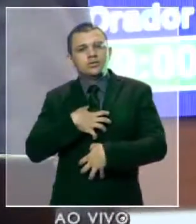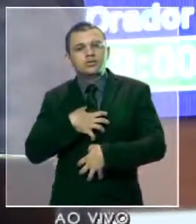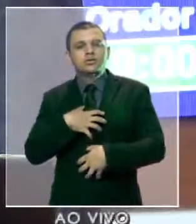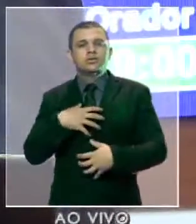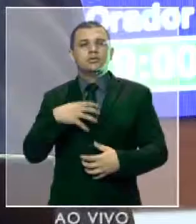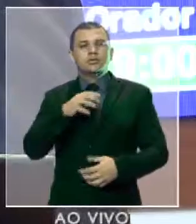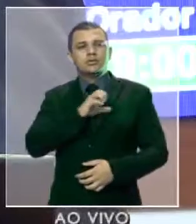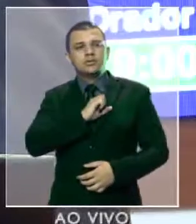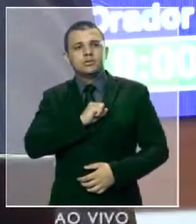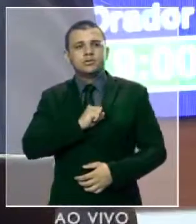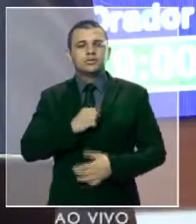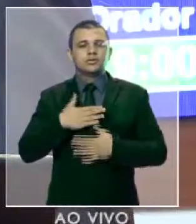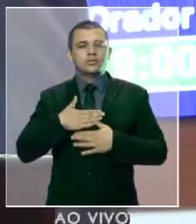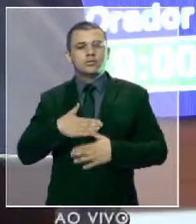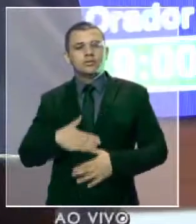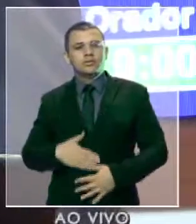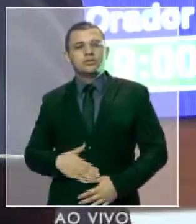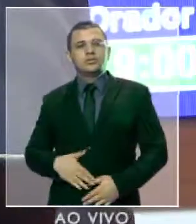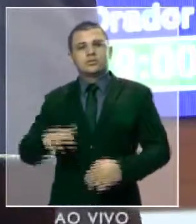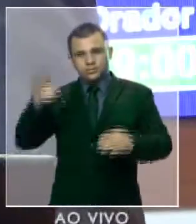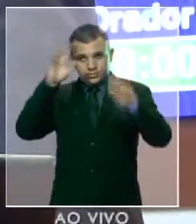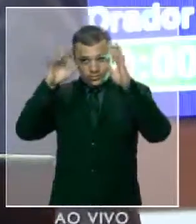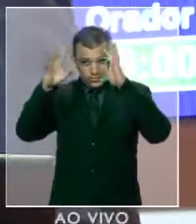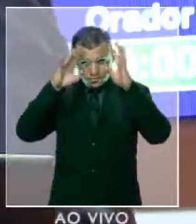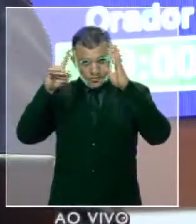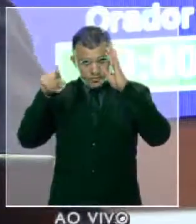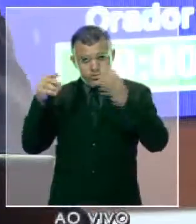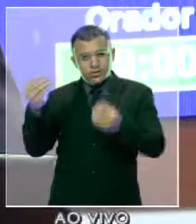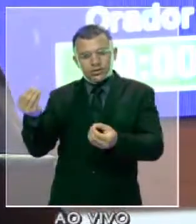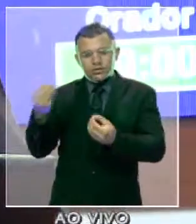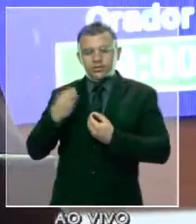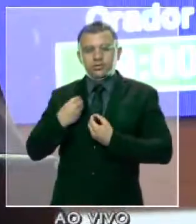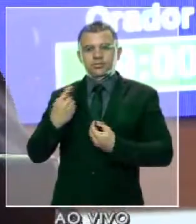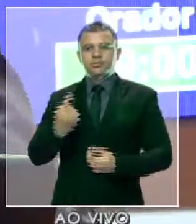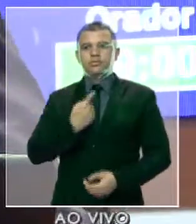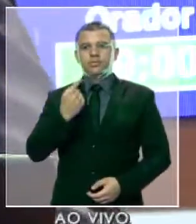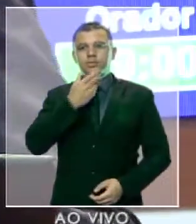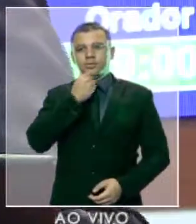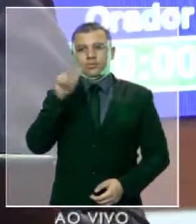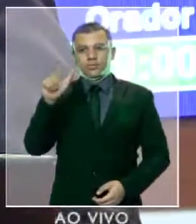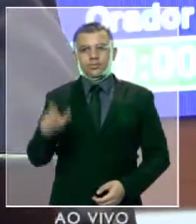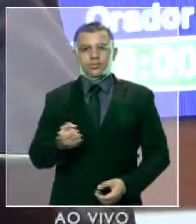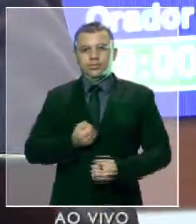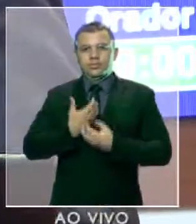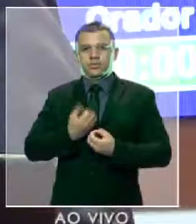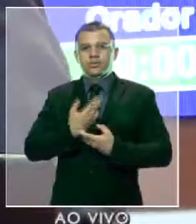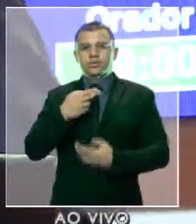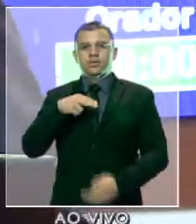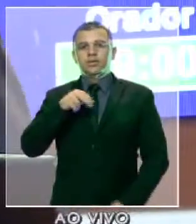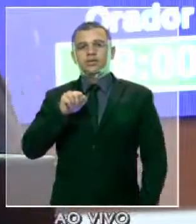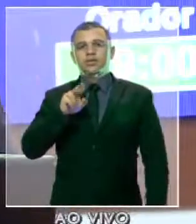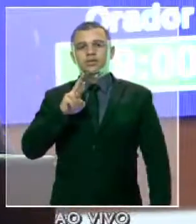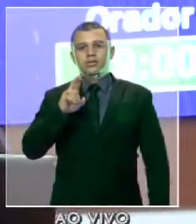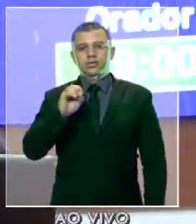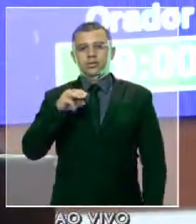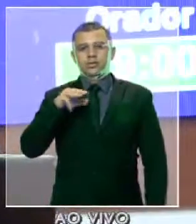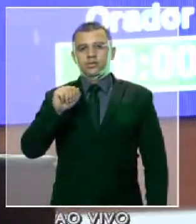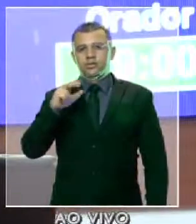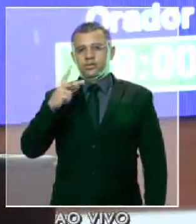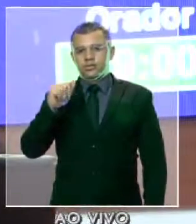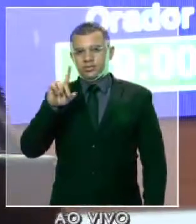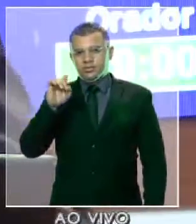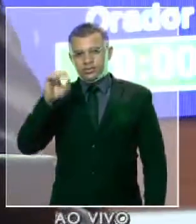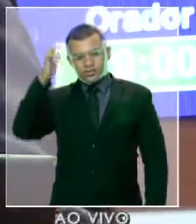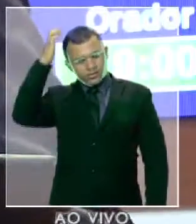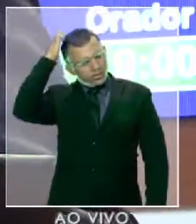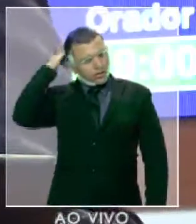de ternura, de reflexão que nos deixou o poeta Nauro Machado. Eu queria recitar um trecho de um